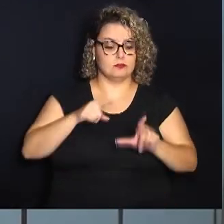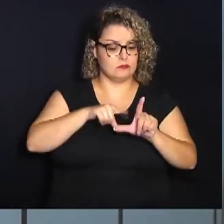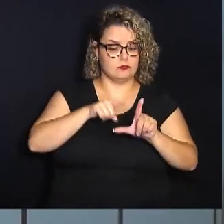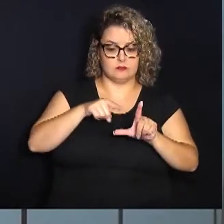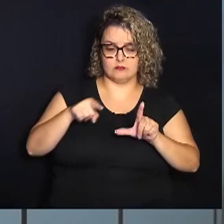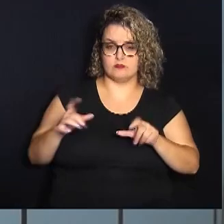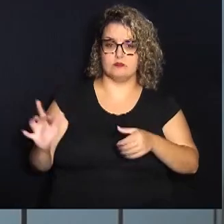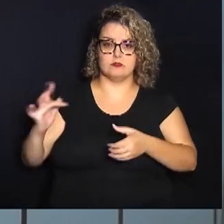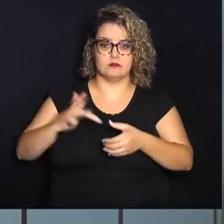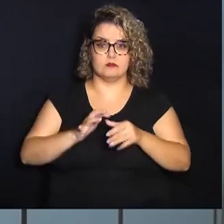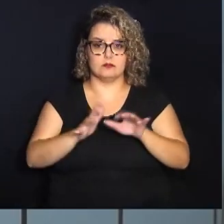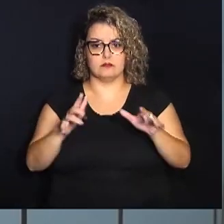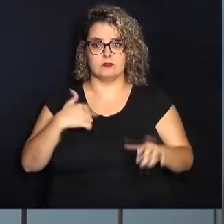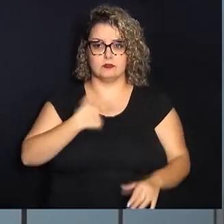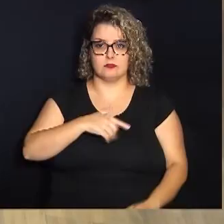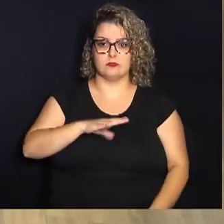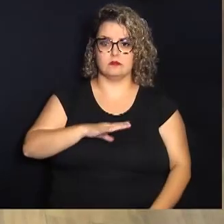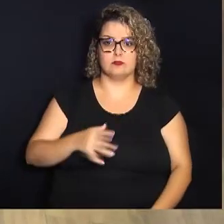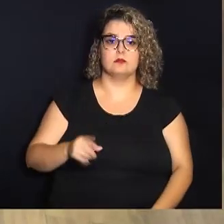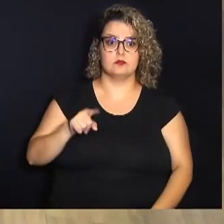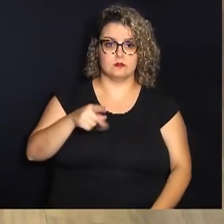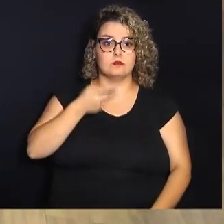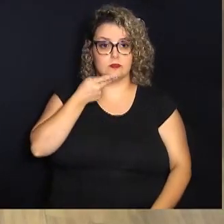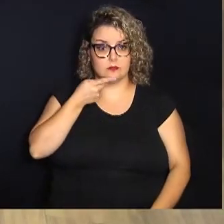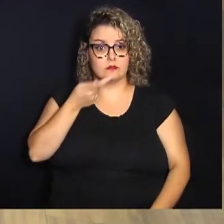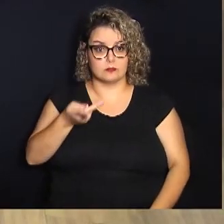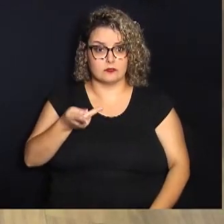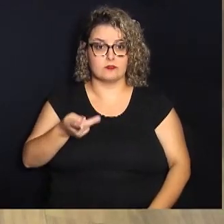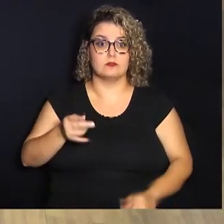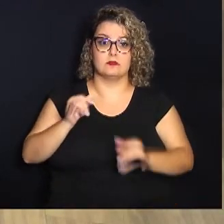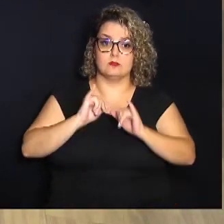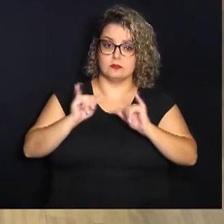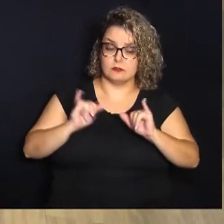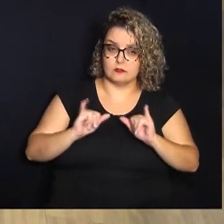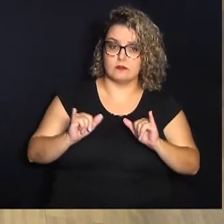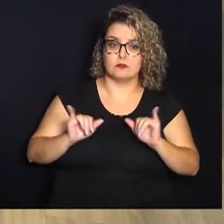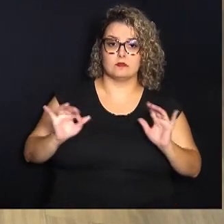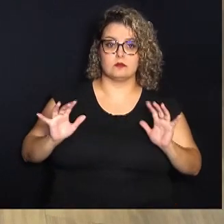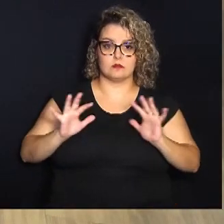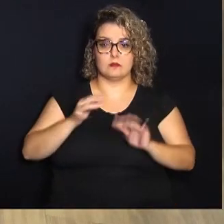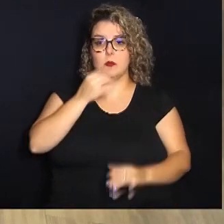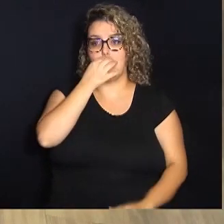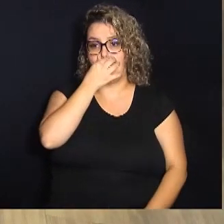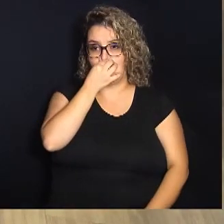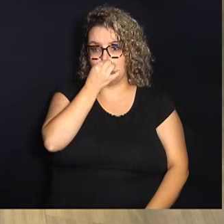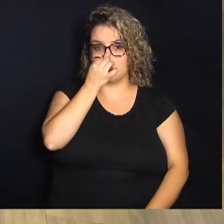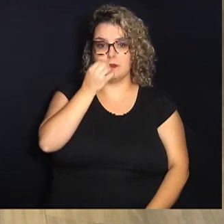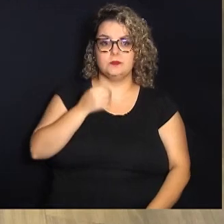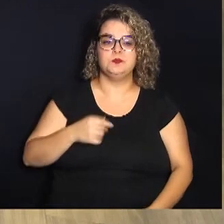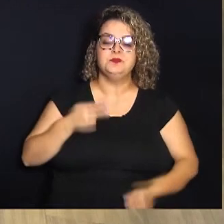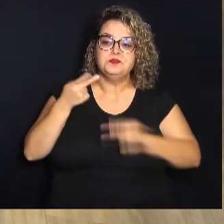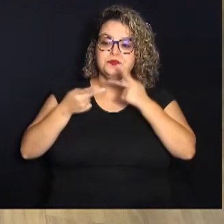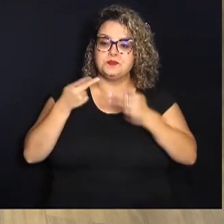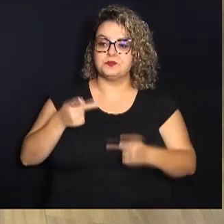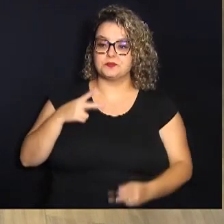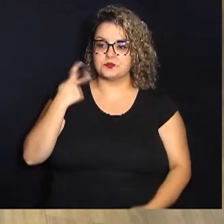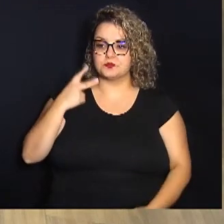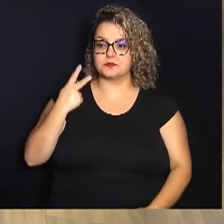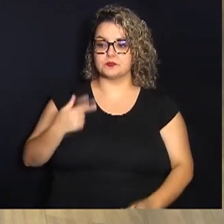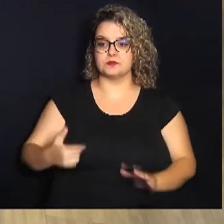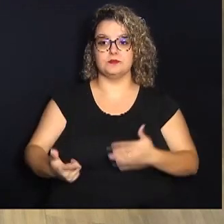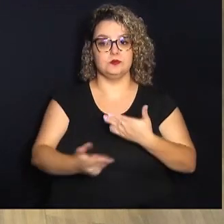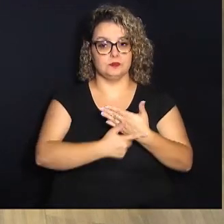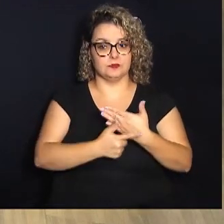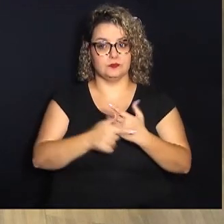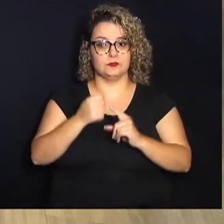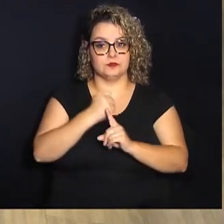dengue que está no nosso município. Nós vamos falar mais sobre essas campanhas, os multirões que foram abordados aqui pelo vereador, o papel da sociedade,